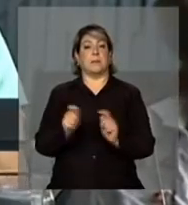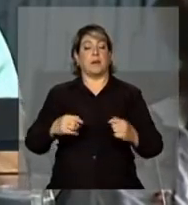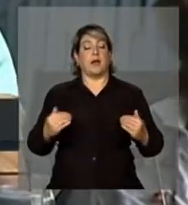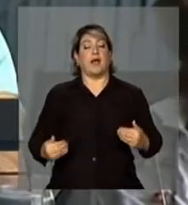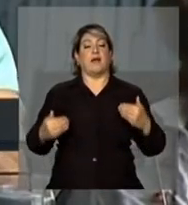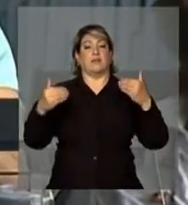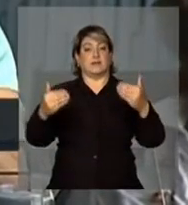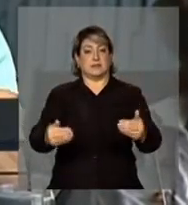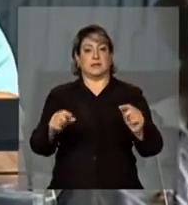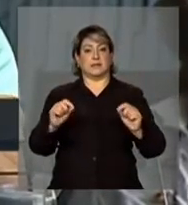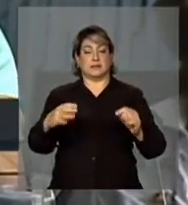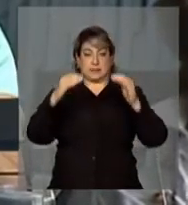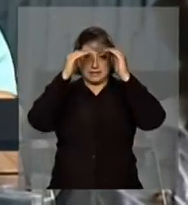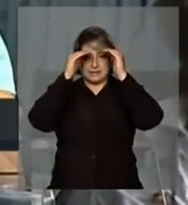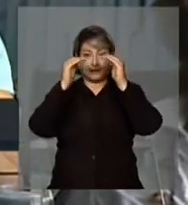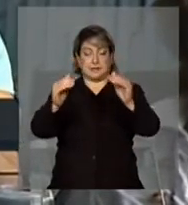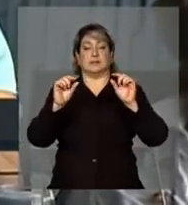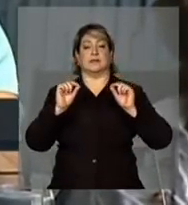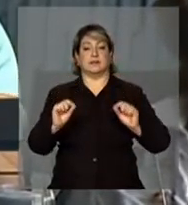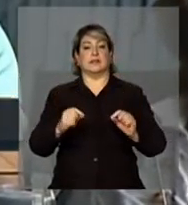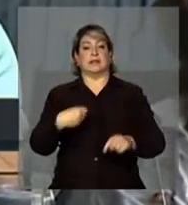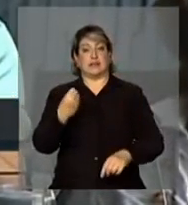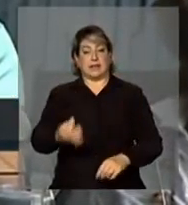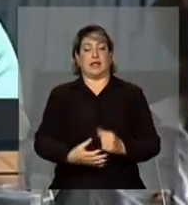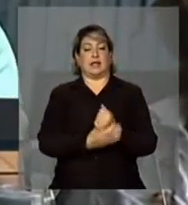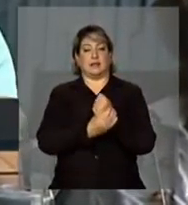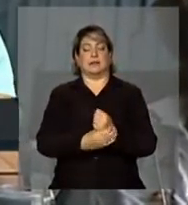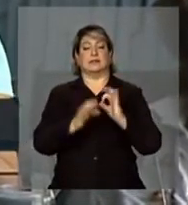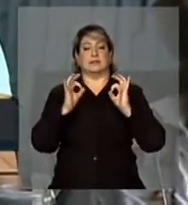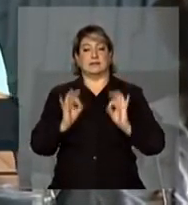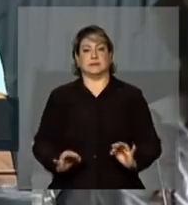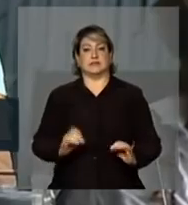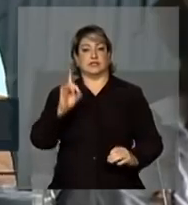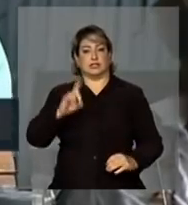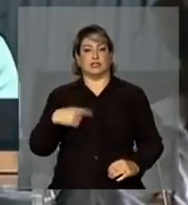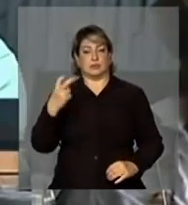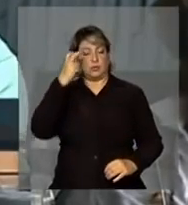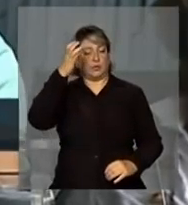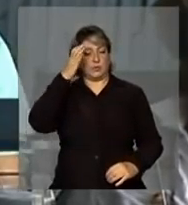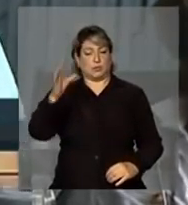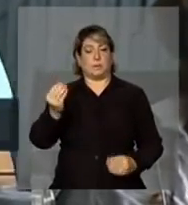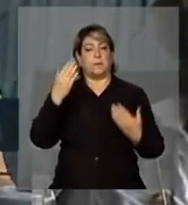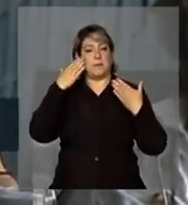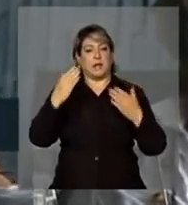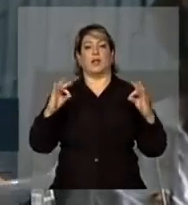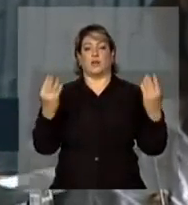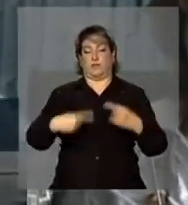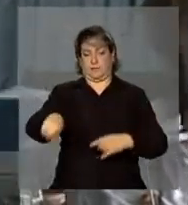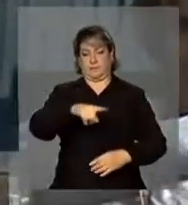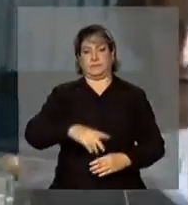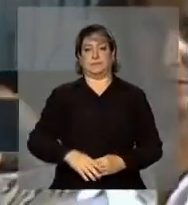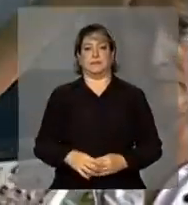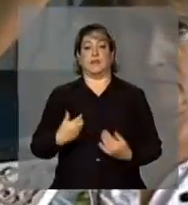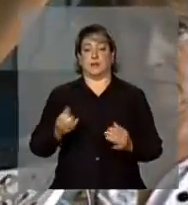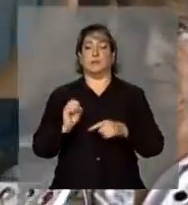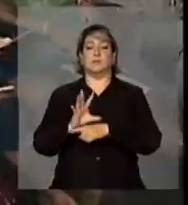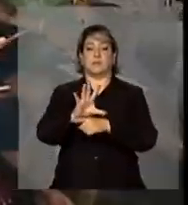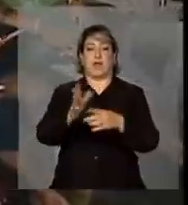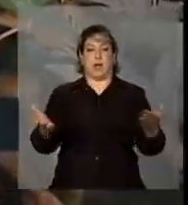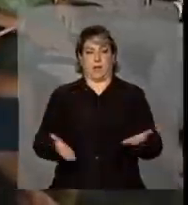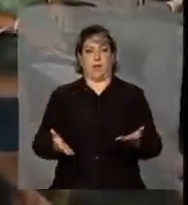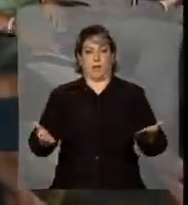no sentido de respeitar e garantir os direitos culturais das comunidades indígenas. Muito obrigado a todos vocês. Eu queria que